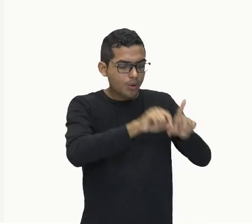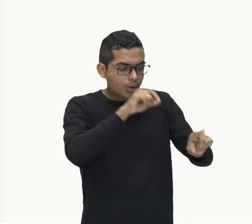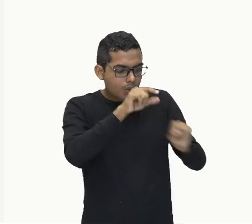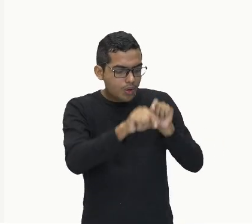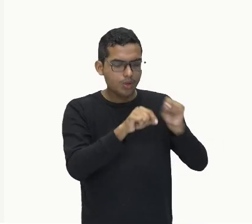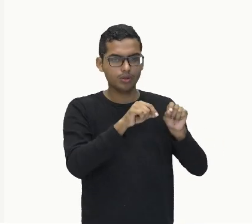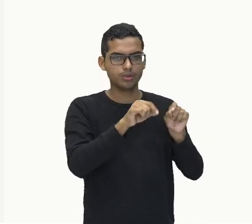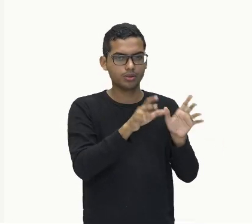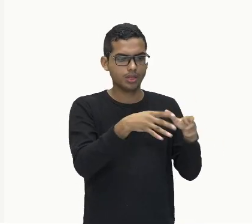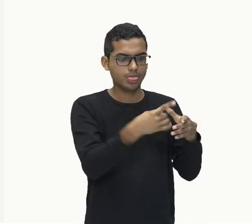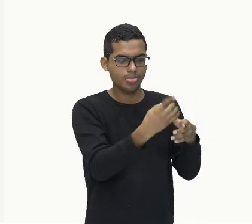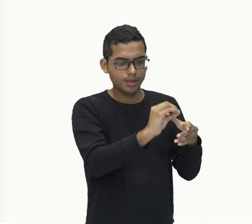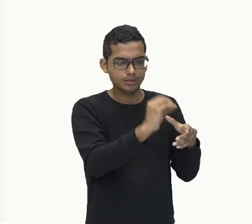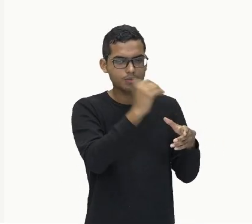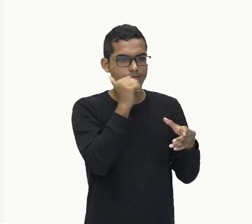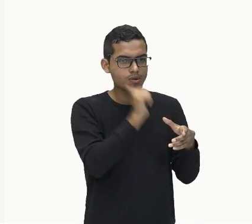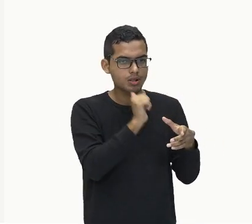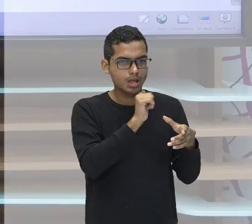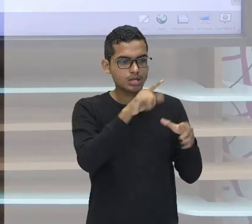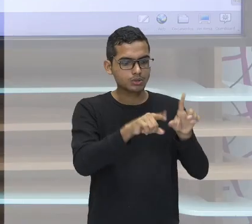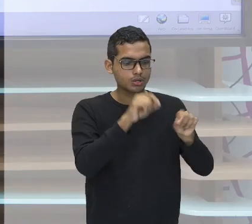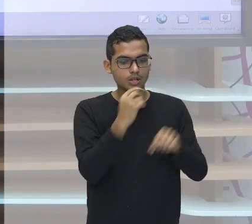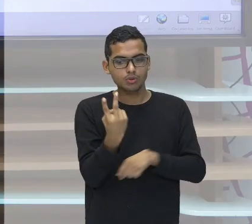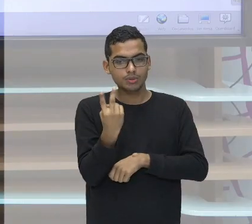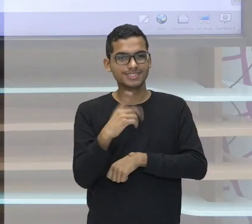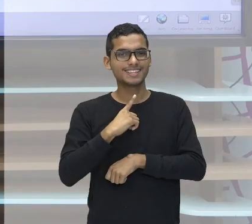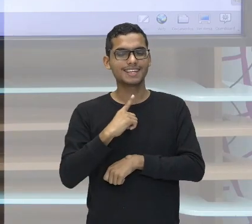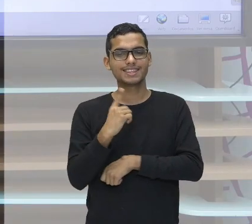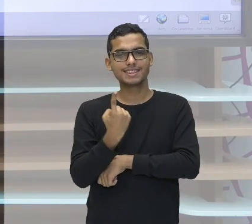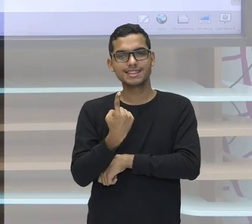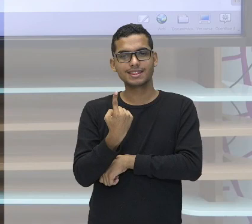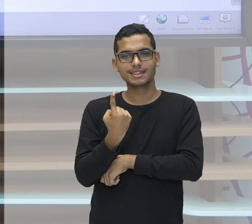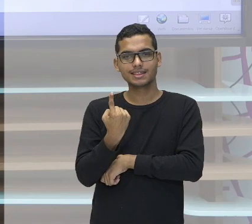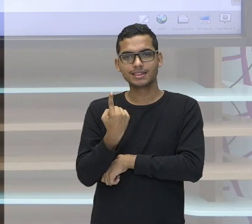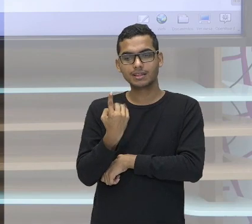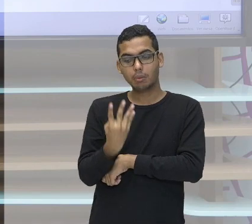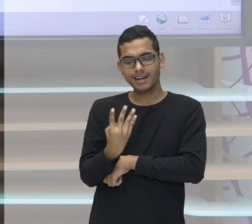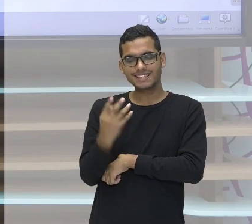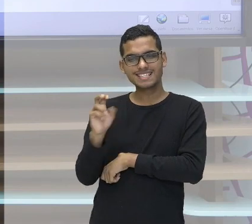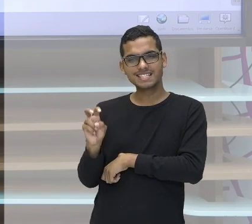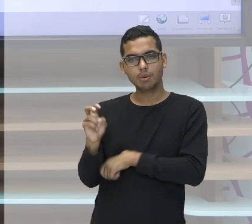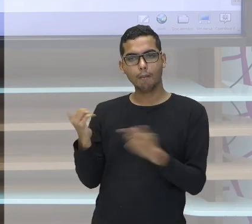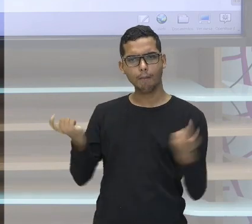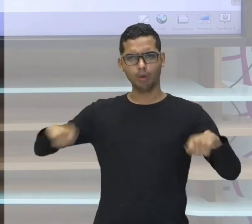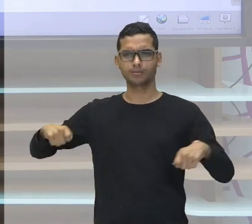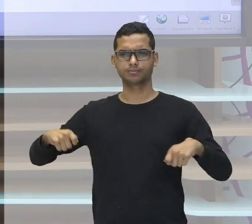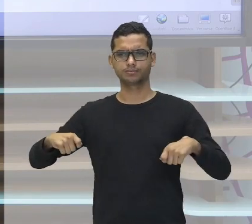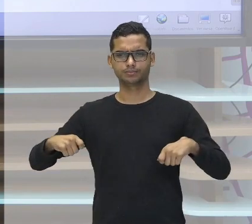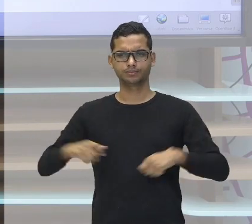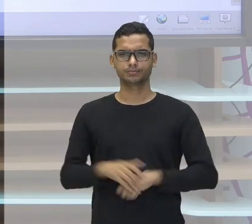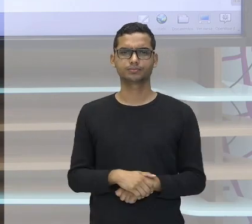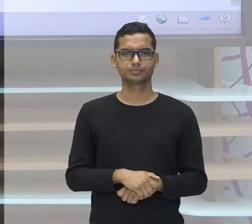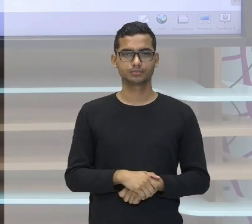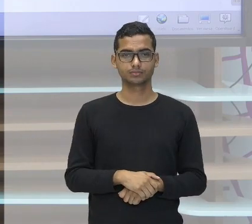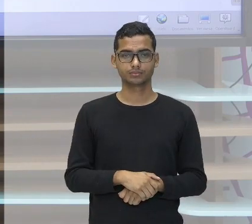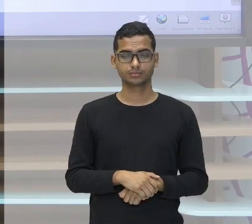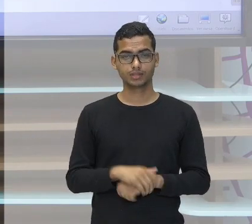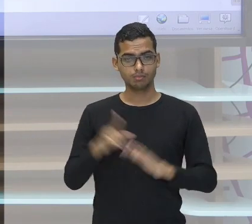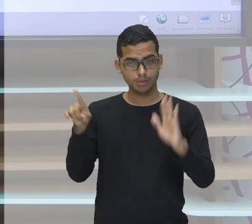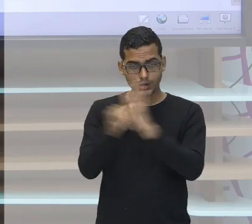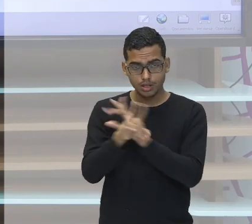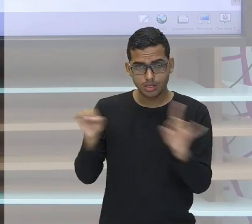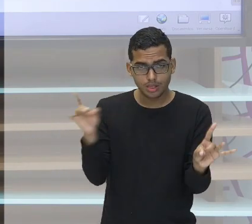comissão com 2 mulheres das 10 que a gente tem. Acabou aqui a nossa questão? Ainda não. A gente